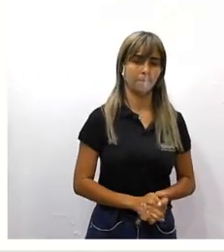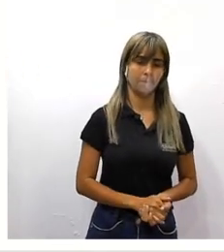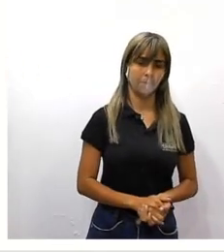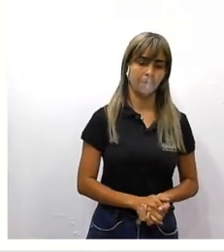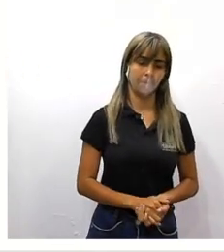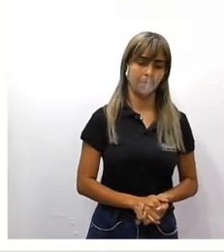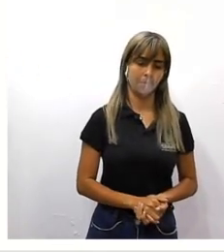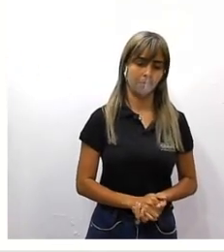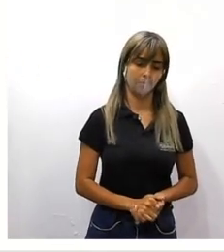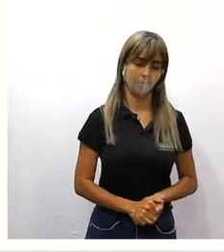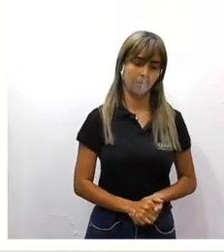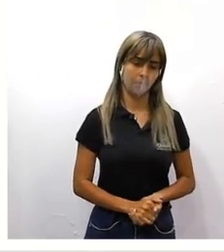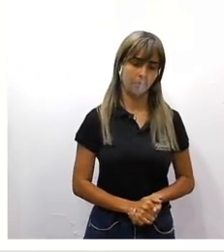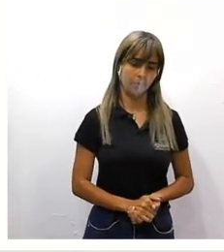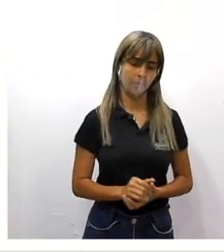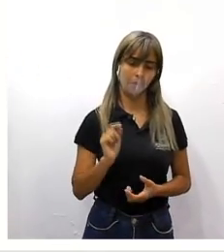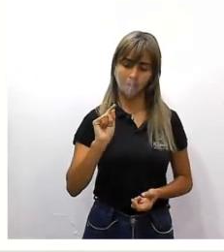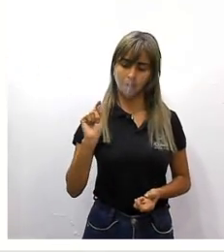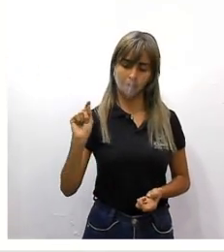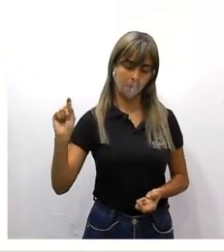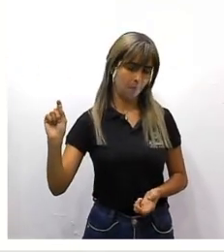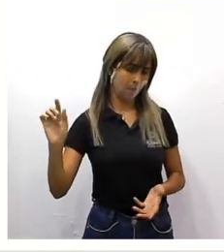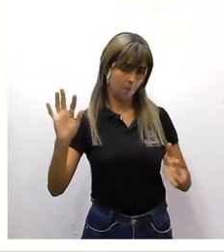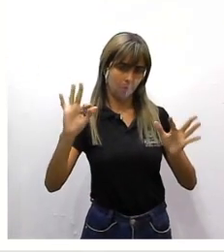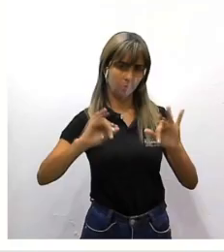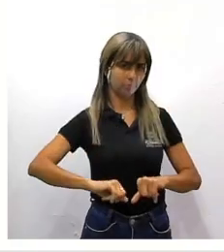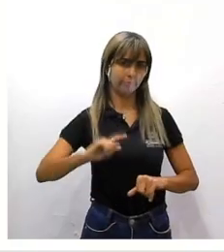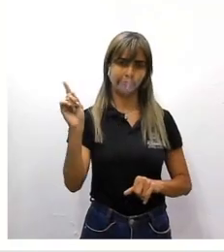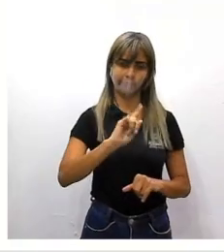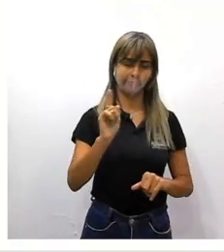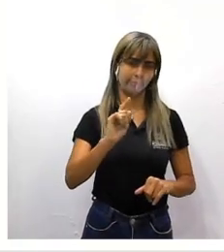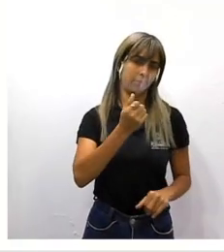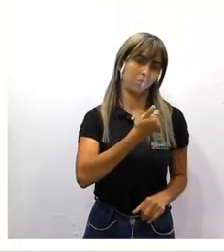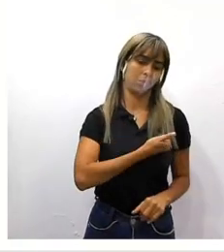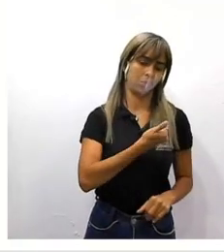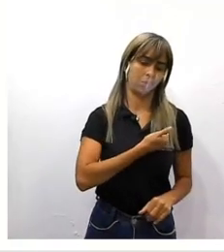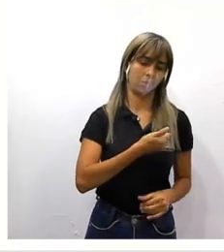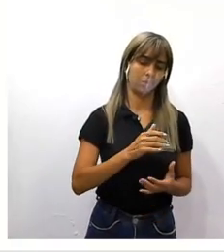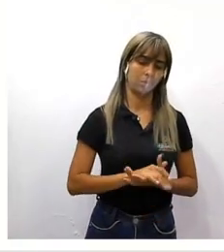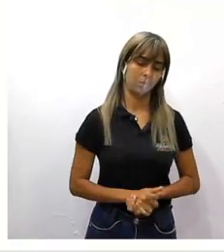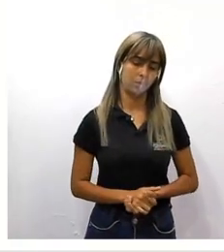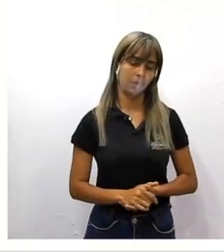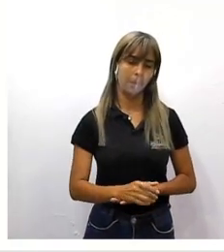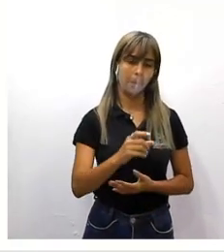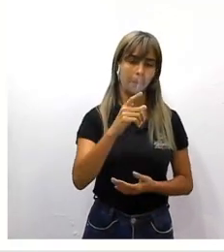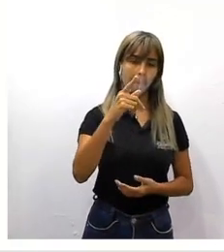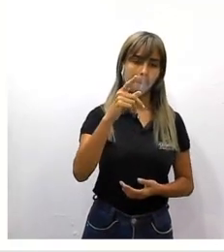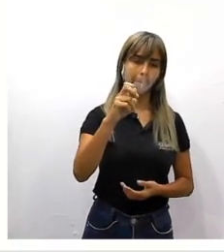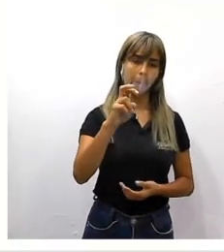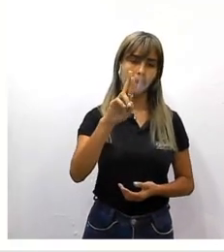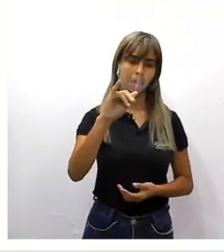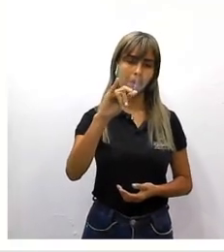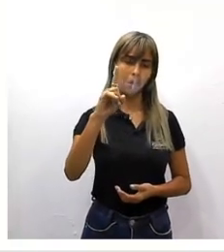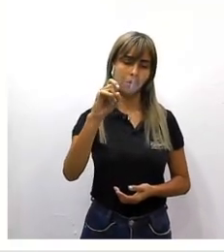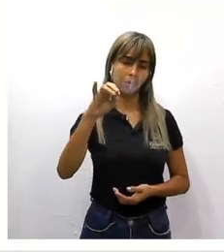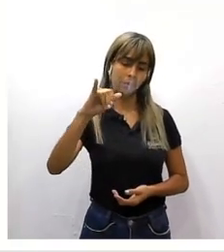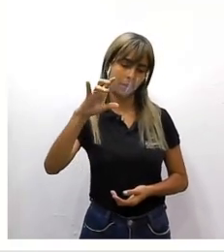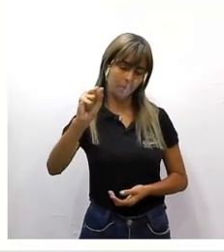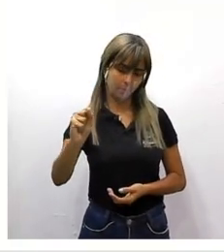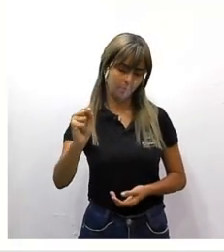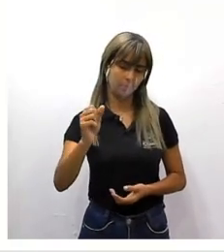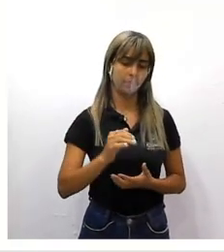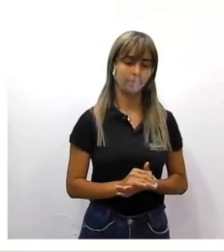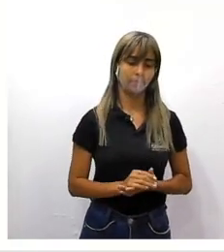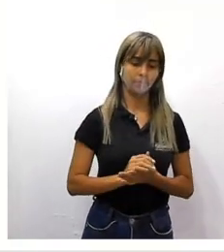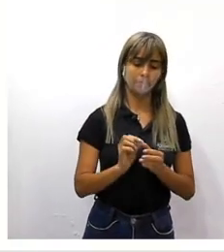0,7777777. Essa reticência não tem fim. Isso é um número, uma dízima periódica, onde esse 0,777